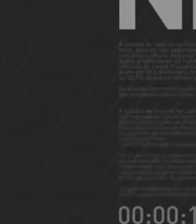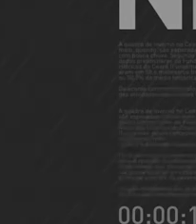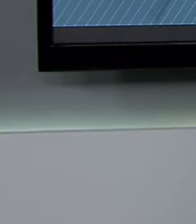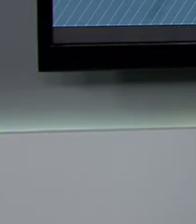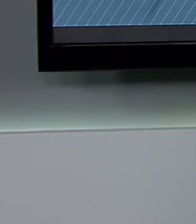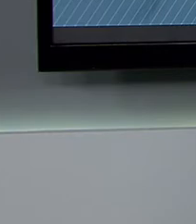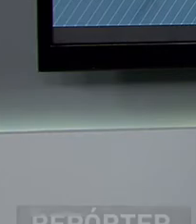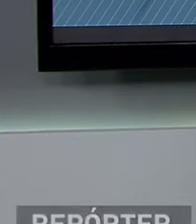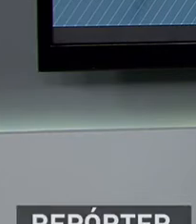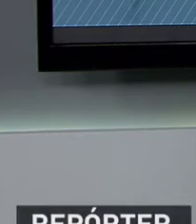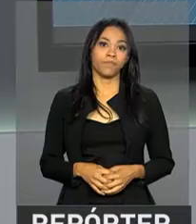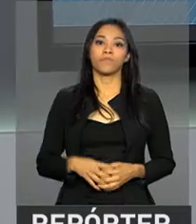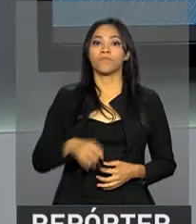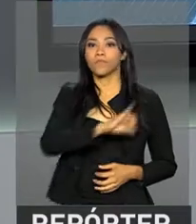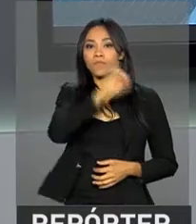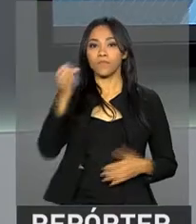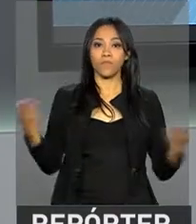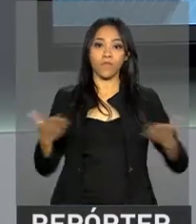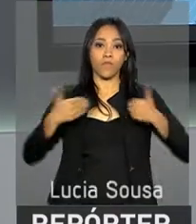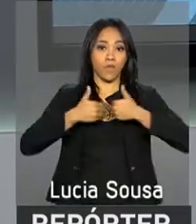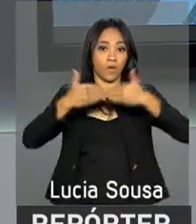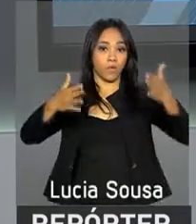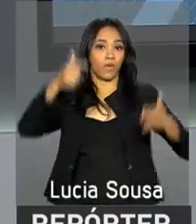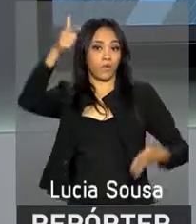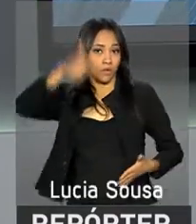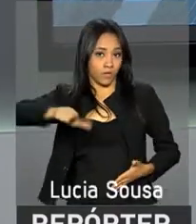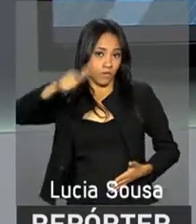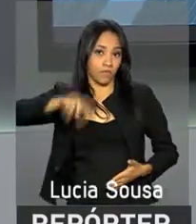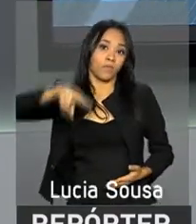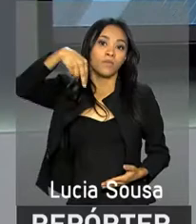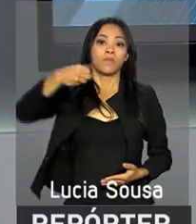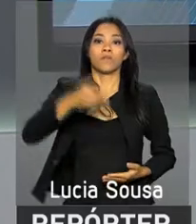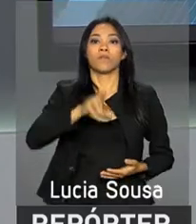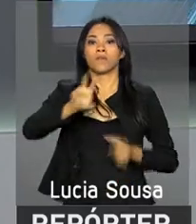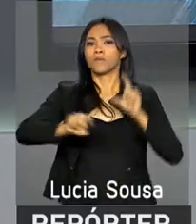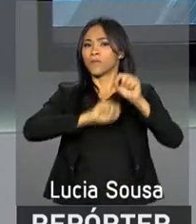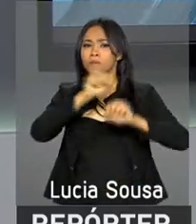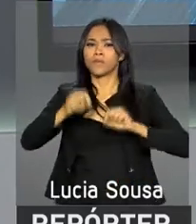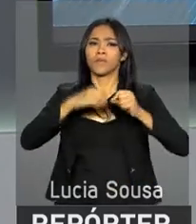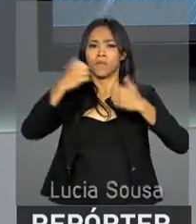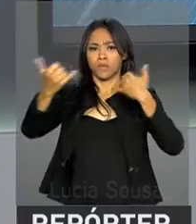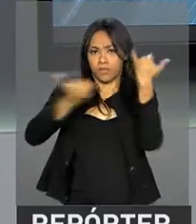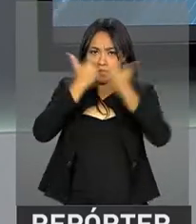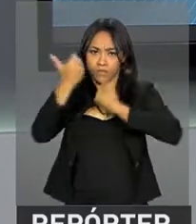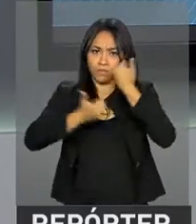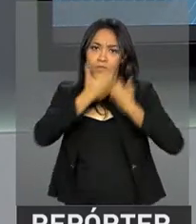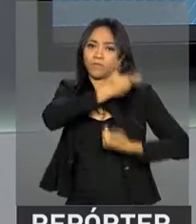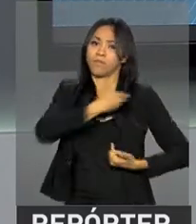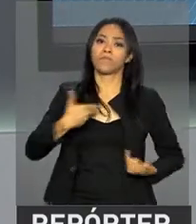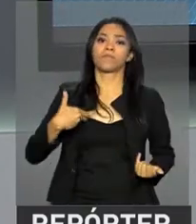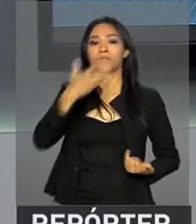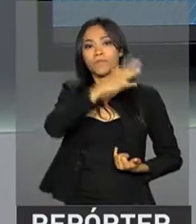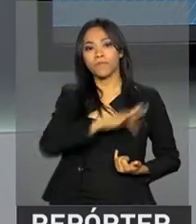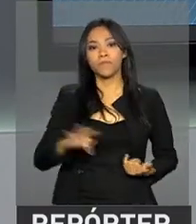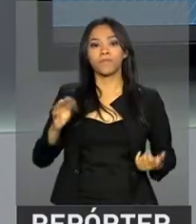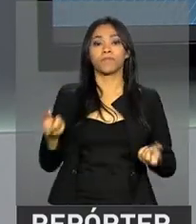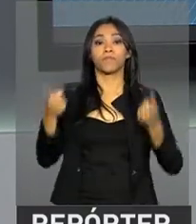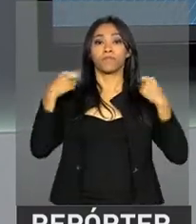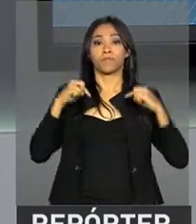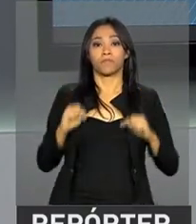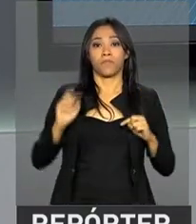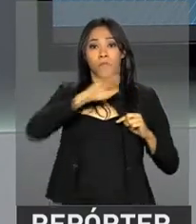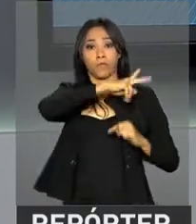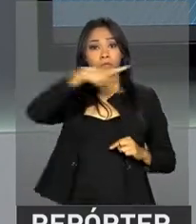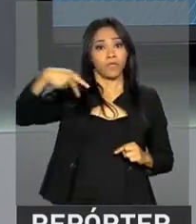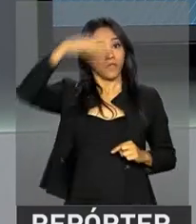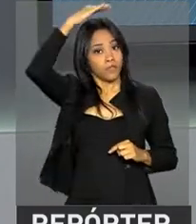olá começa agora mais uma edição do repórter nbr com as notícias do governo federal o presidente michel temer tem agenda em